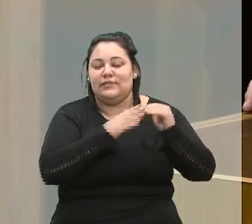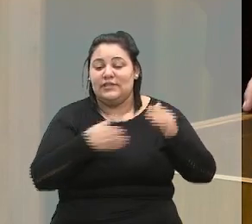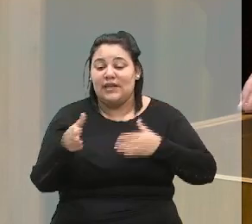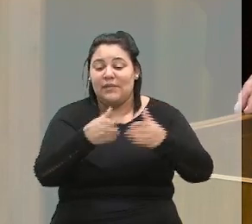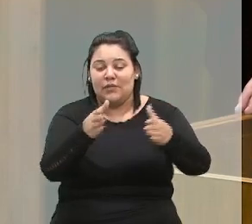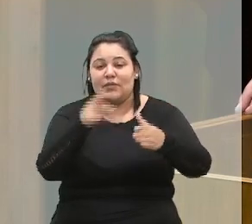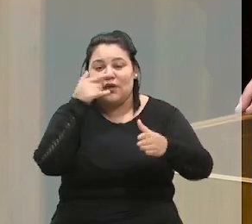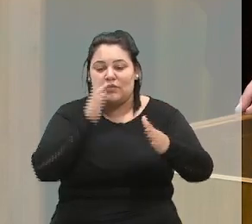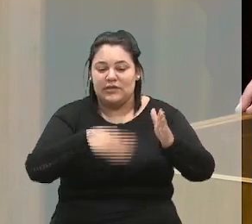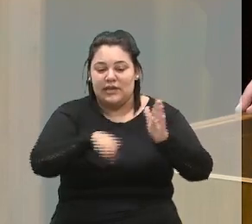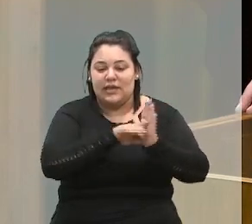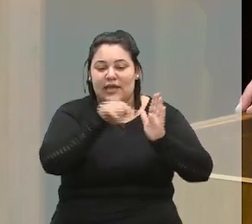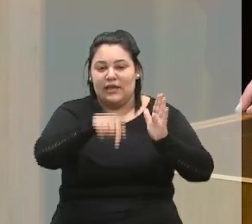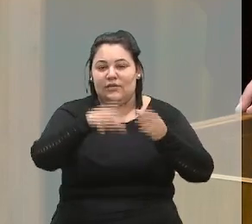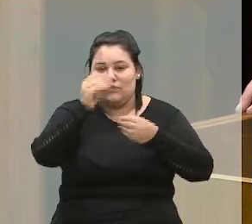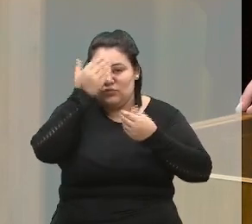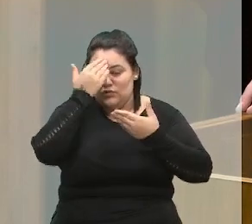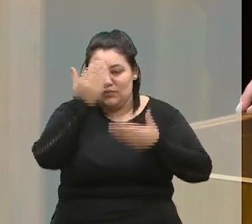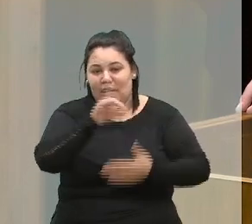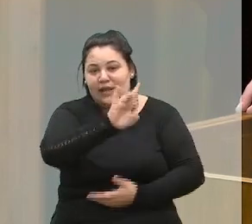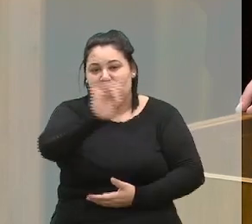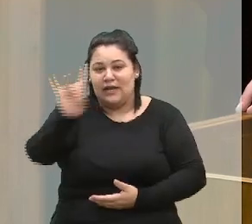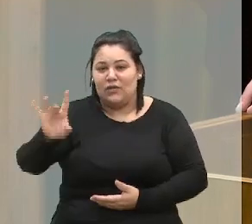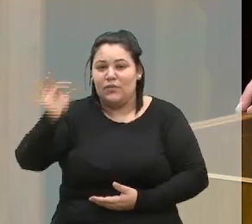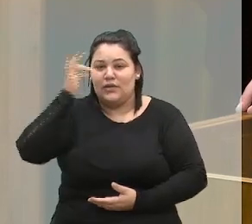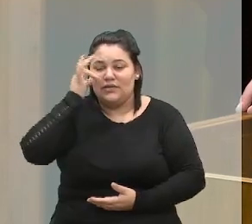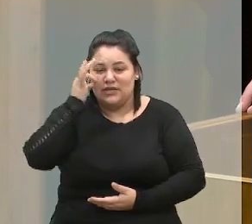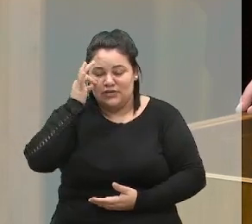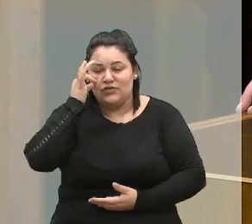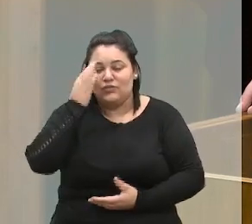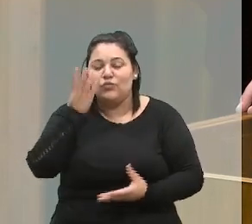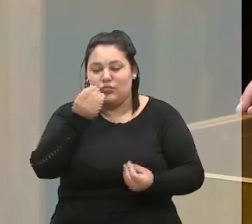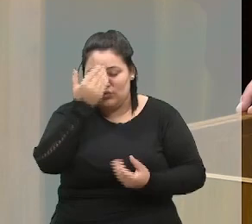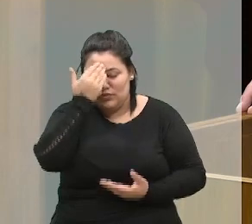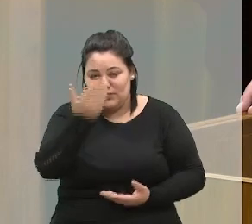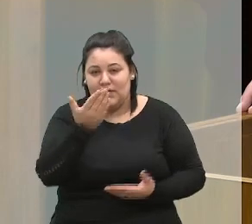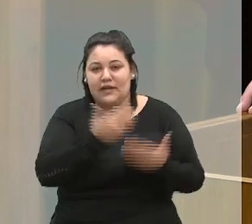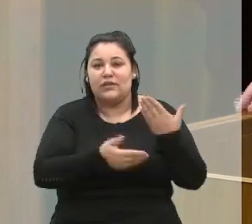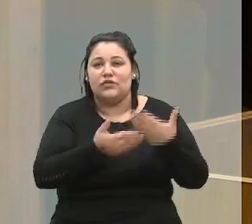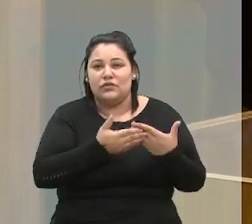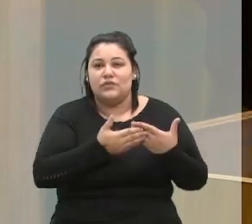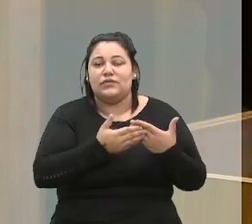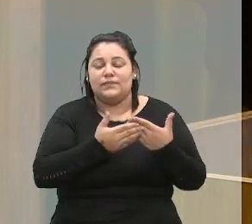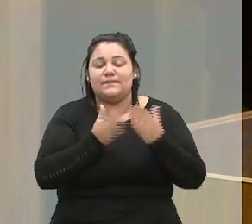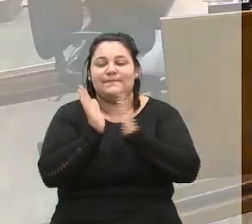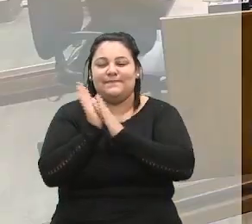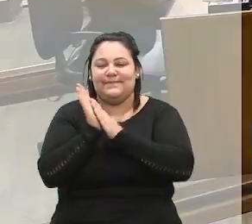aqui. Muito obrigado a cada um e a cada uma, muito obrigado a todos.